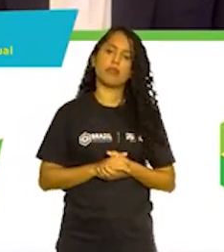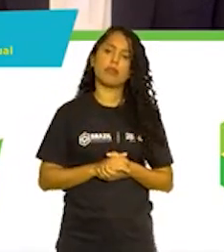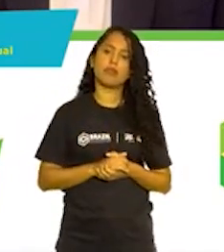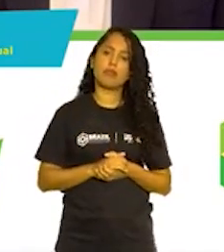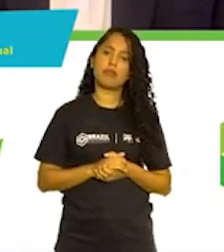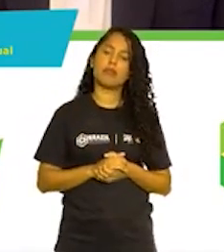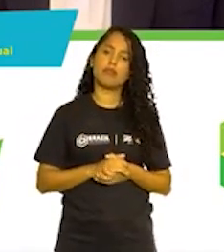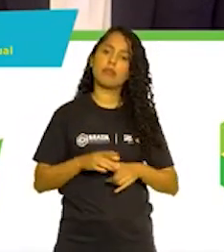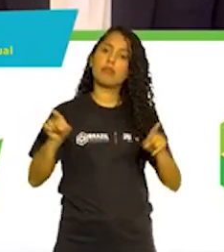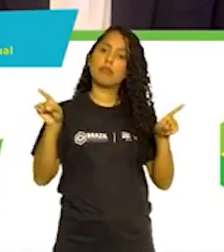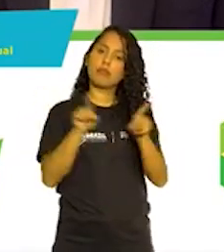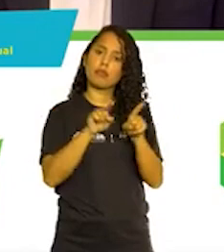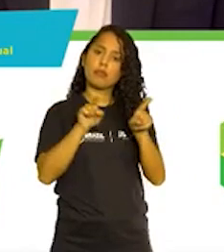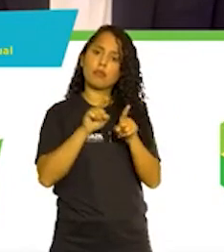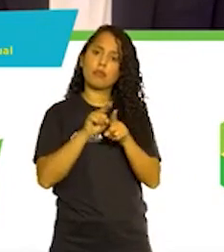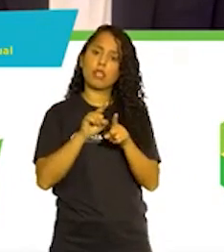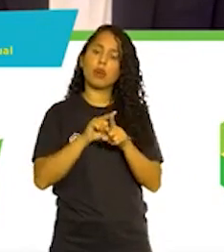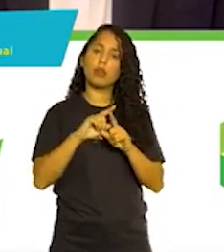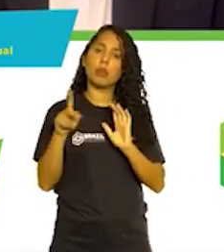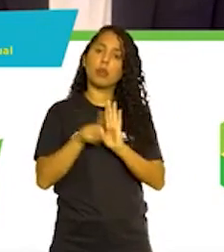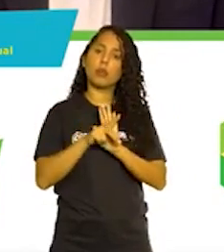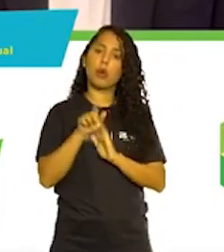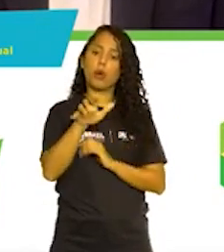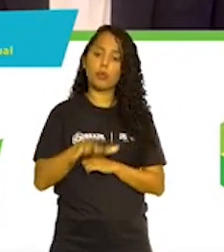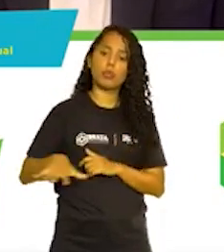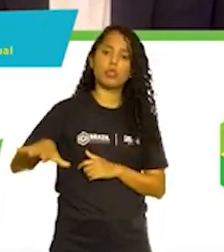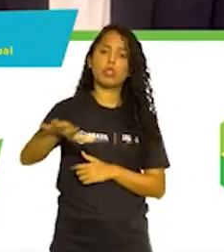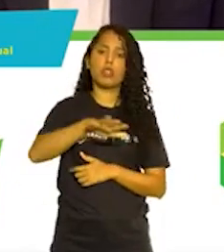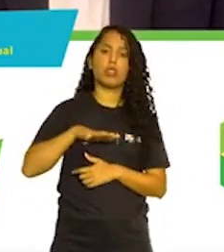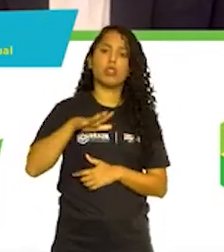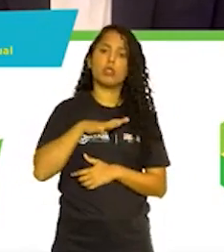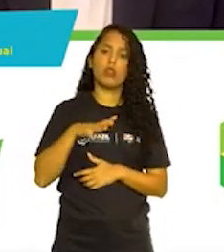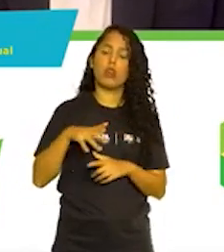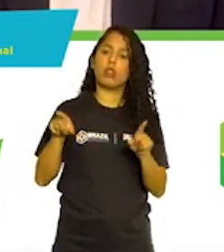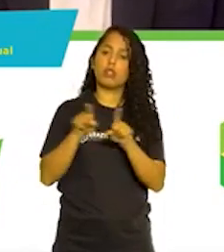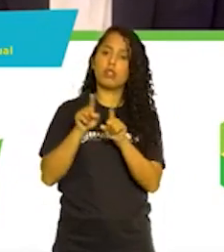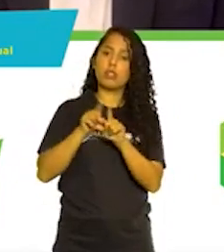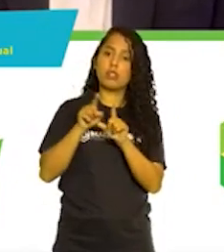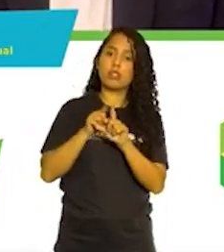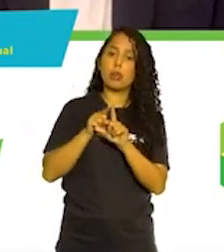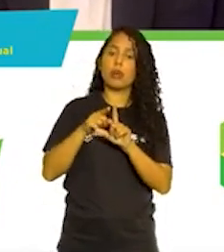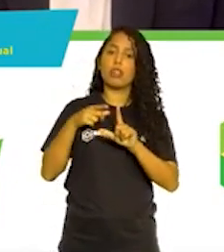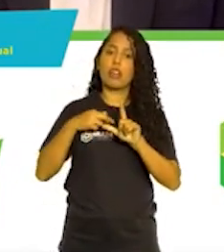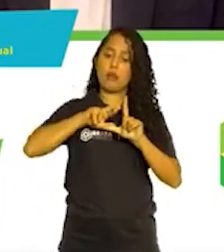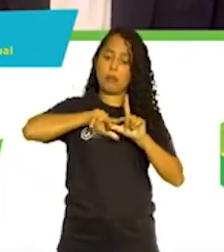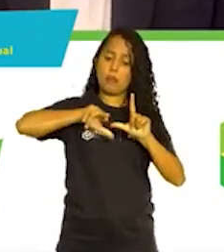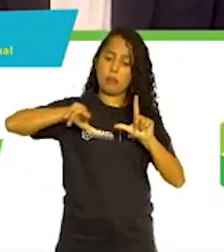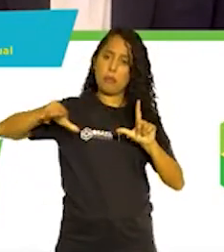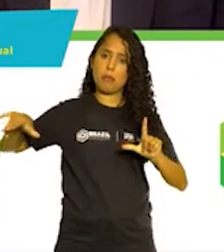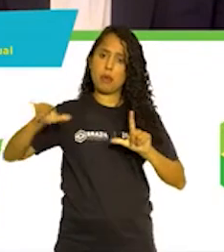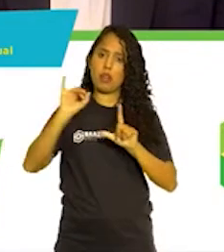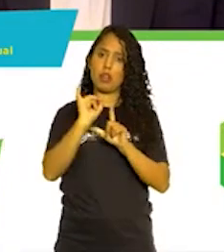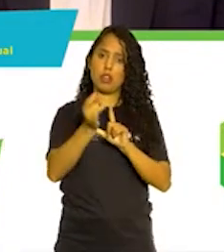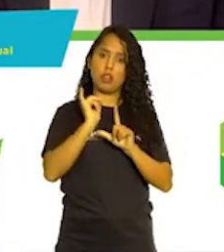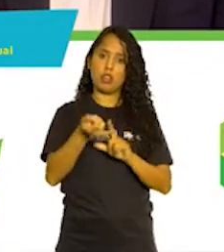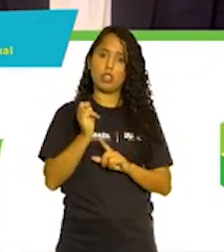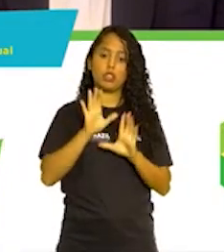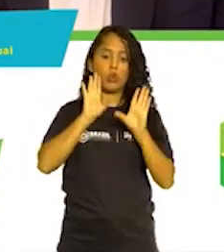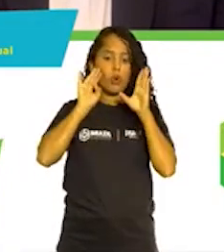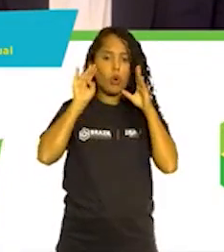até do nosso próprio território, Mônica, de mídia, que olha muito o governo central. A